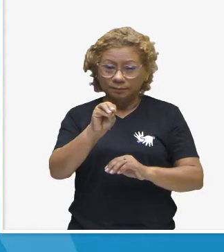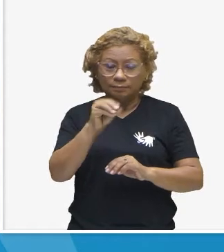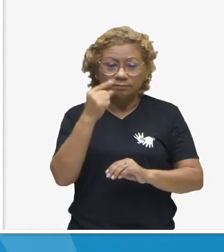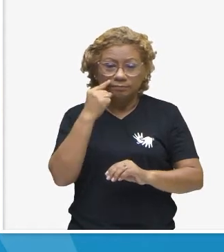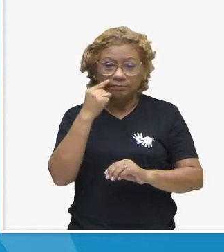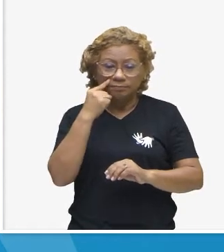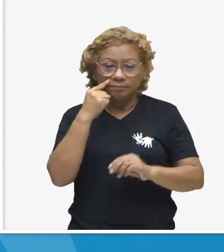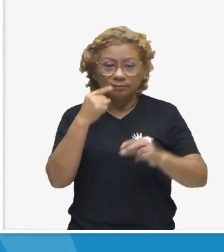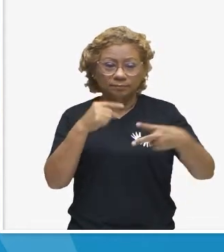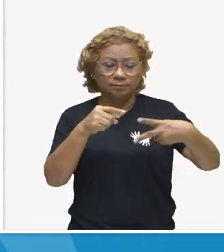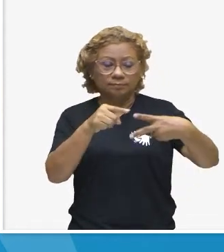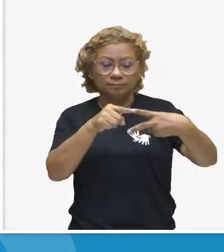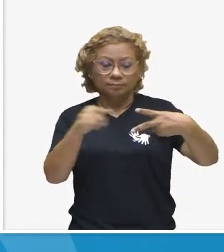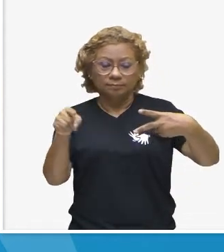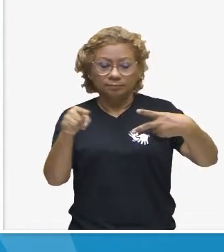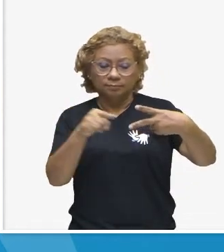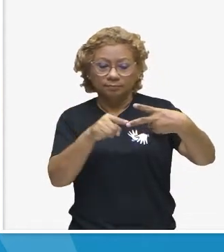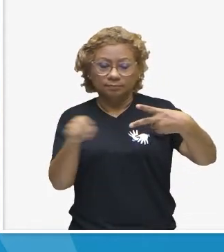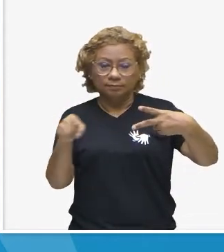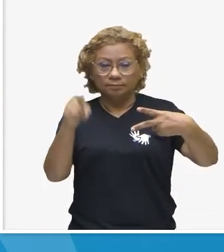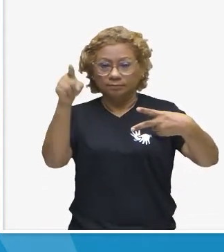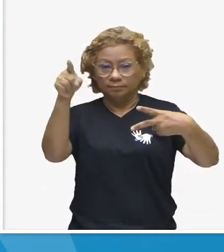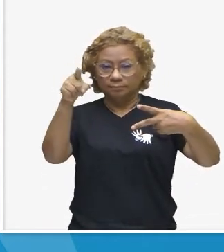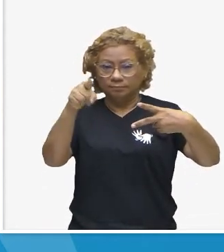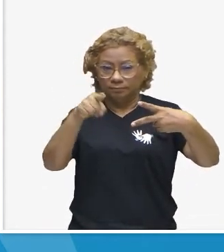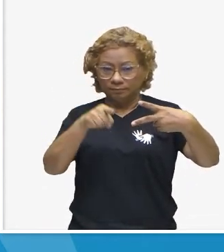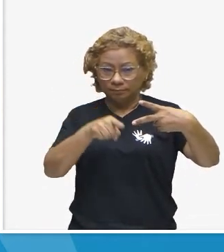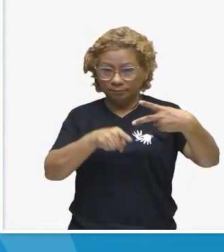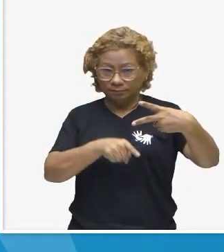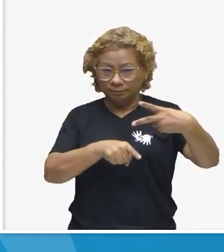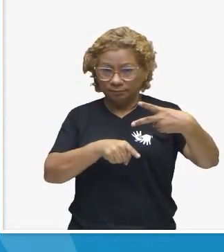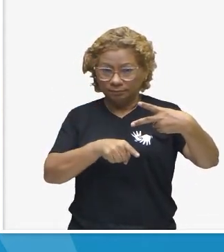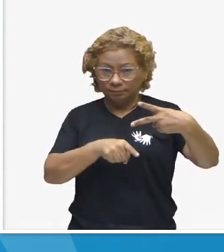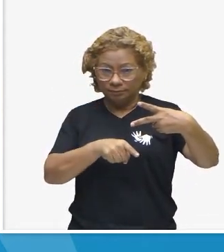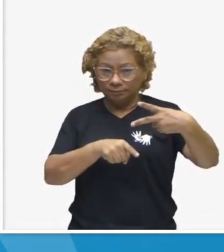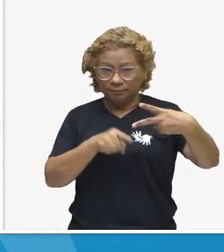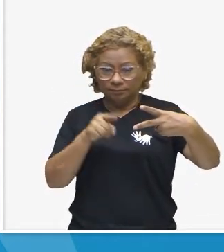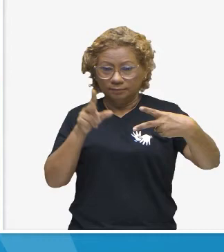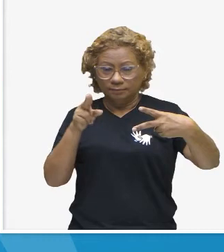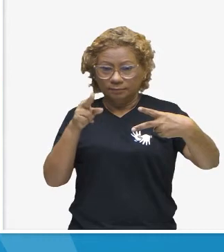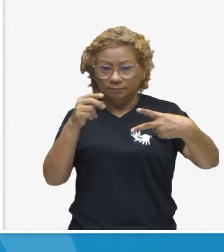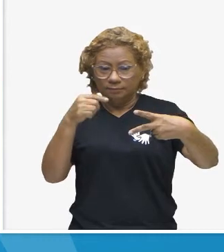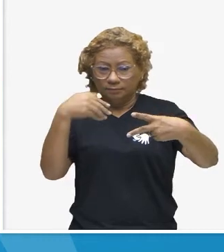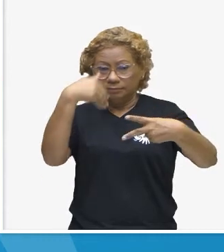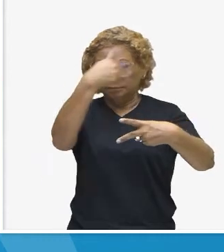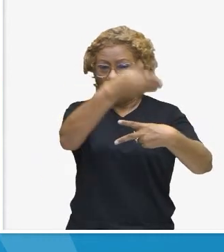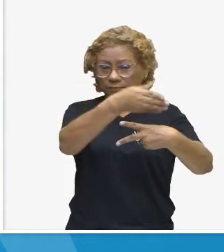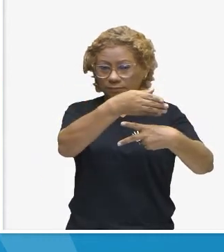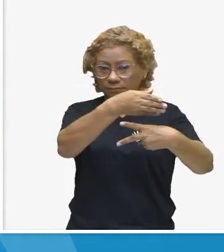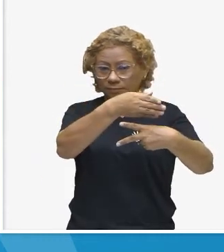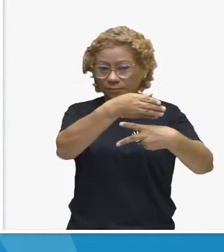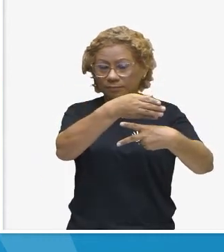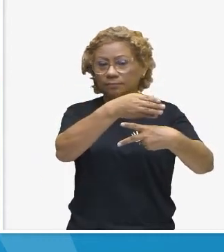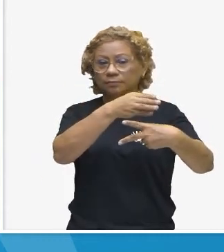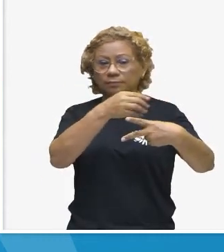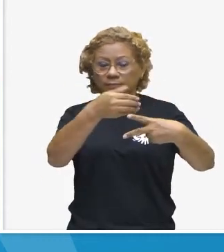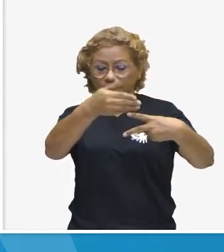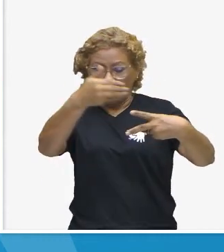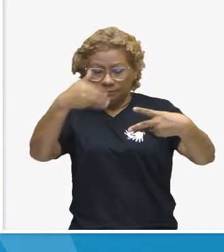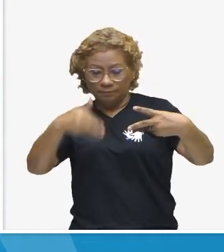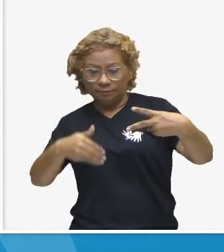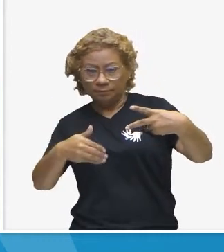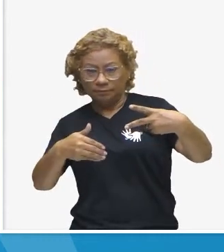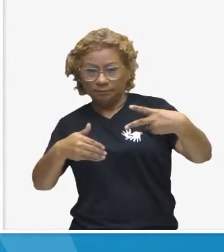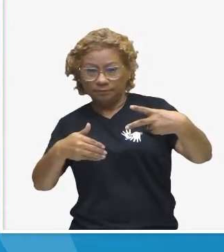aqui é o ângulo que está na parte interna, aqui é o ângulo que está na parte interna, tá vendo? Ó? Essa parte compreendida entre as duas